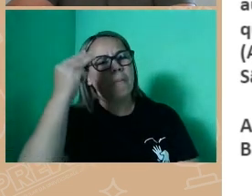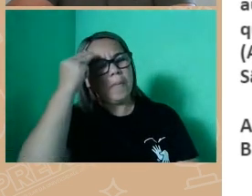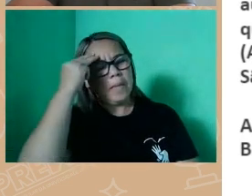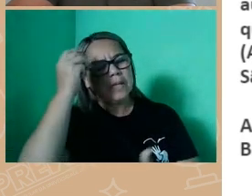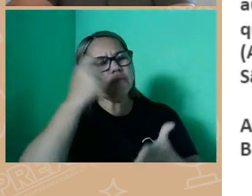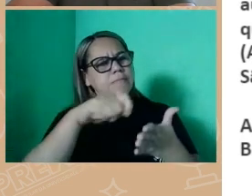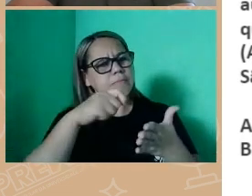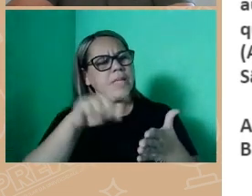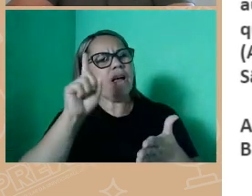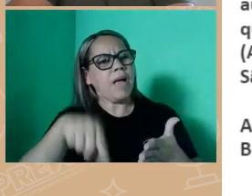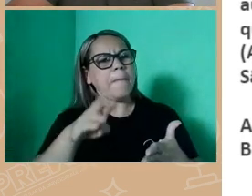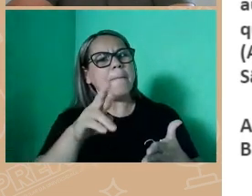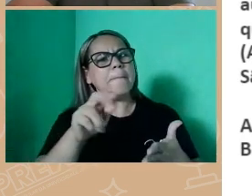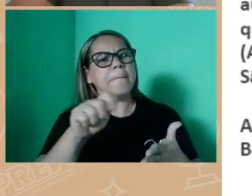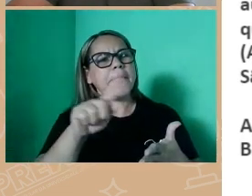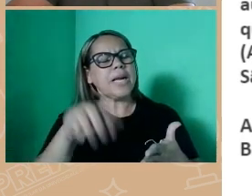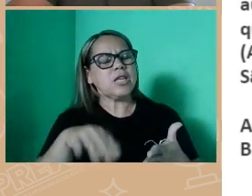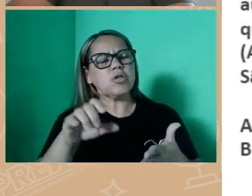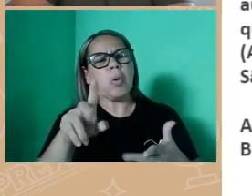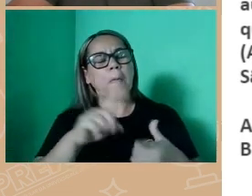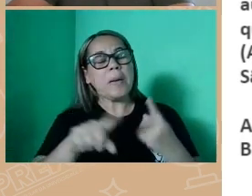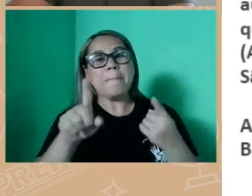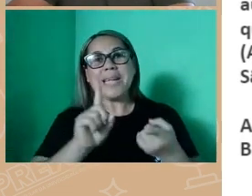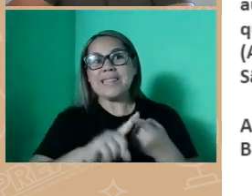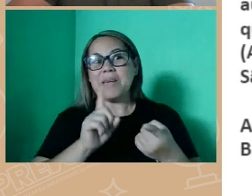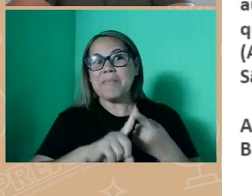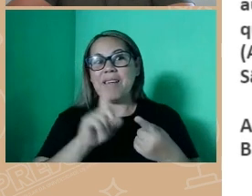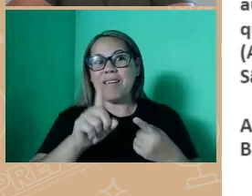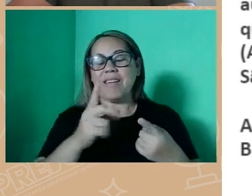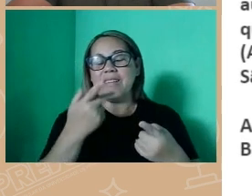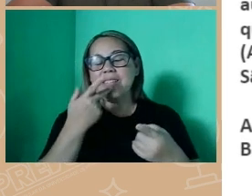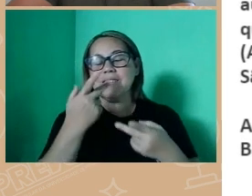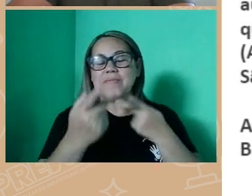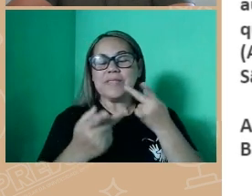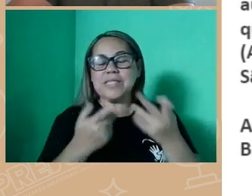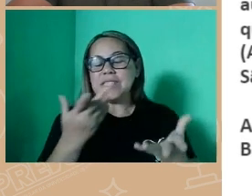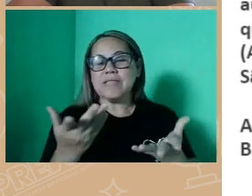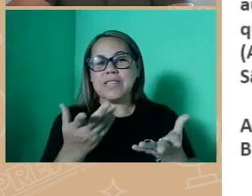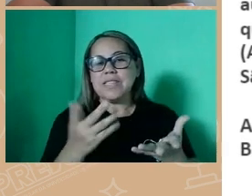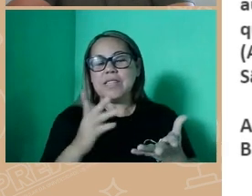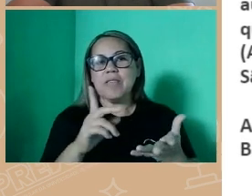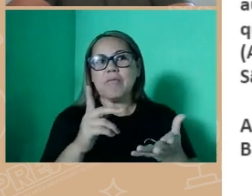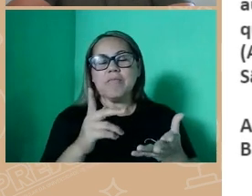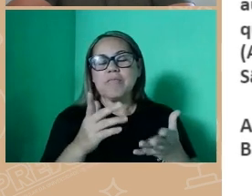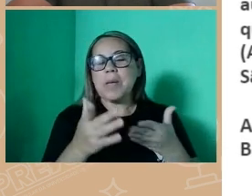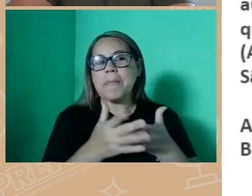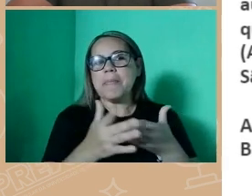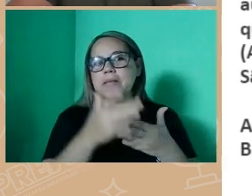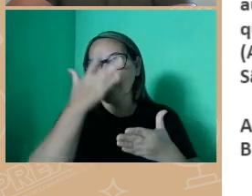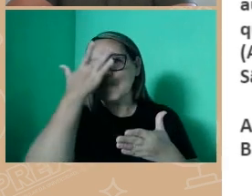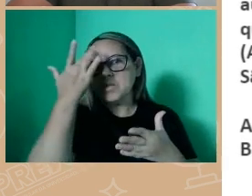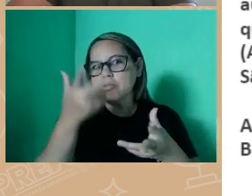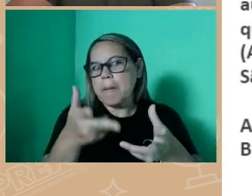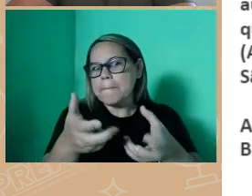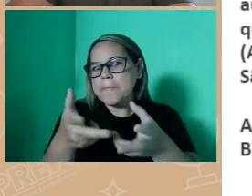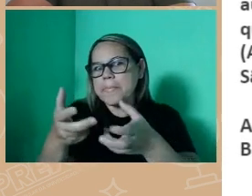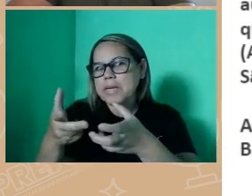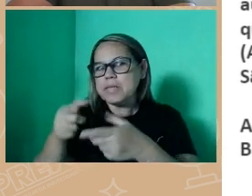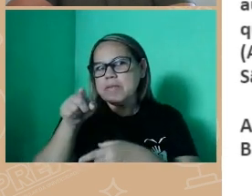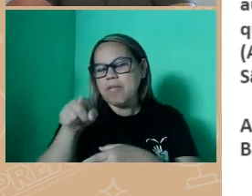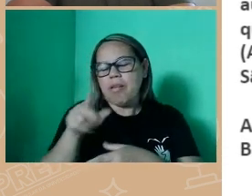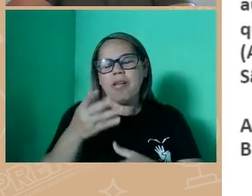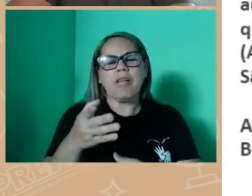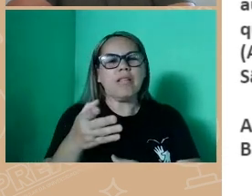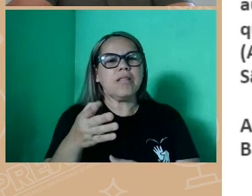Brascubas é também um narrador personagem ou defunto autor e isso não impede que o público identifique Brasc como personagem